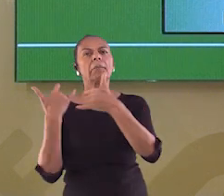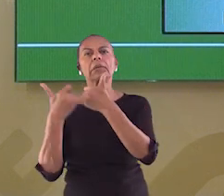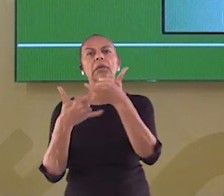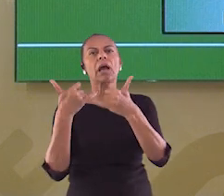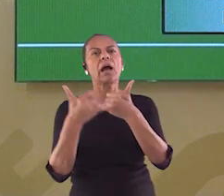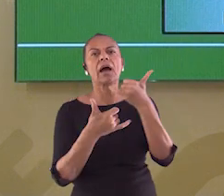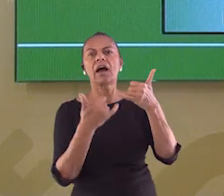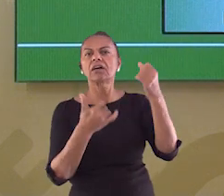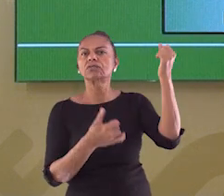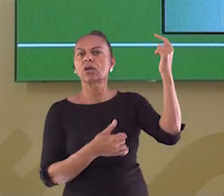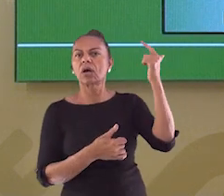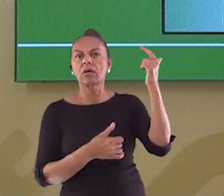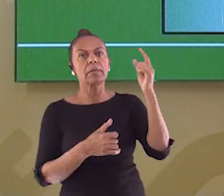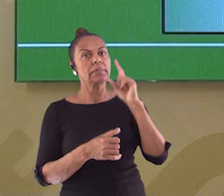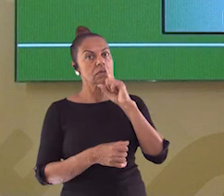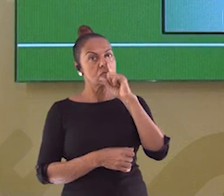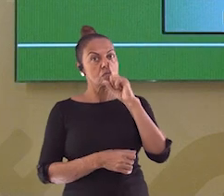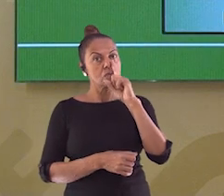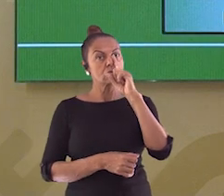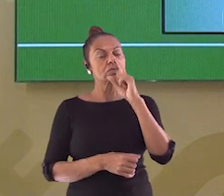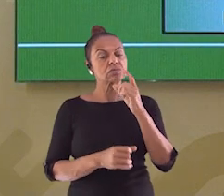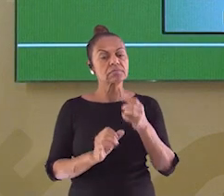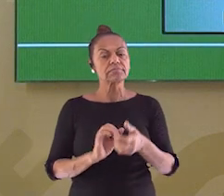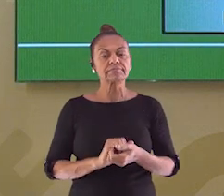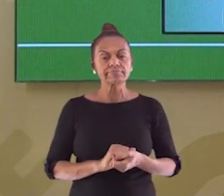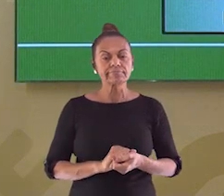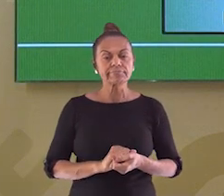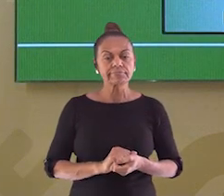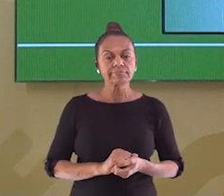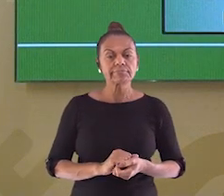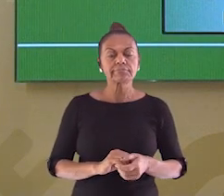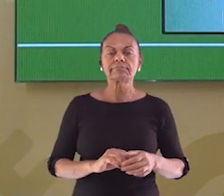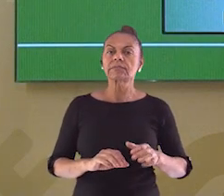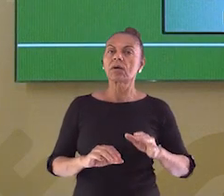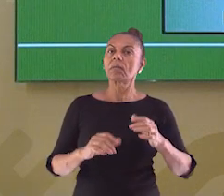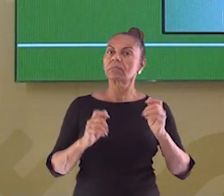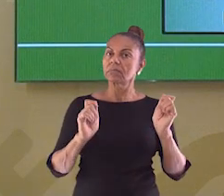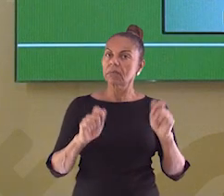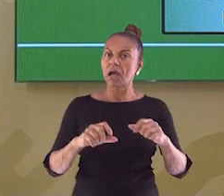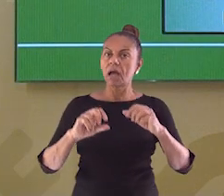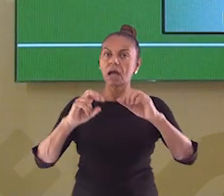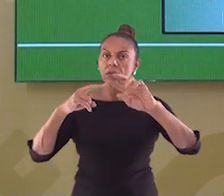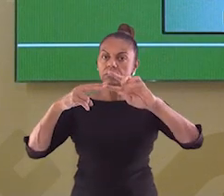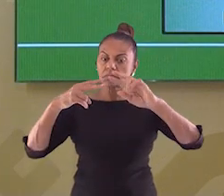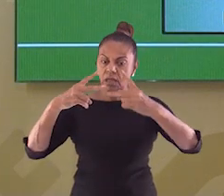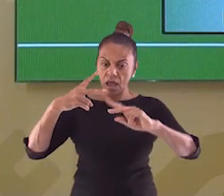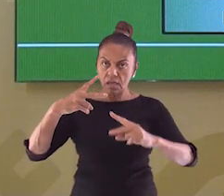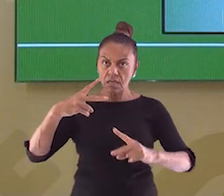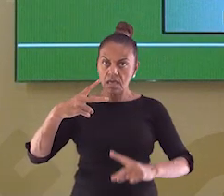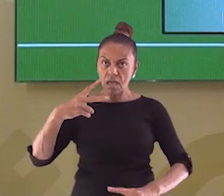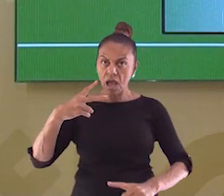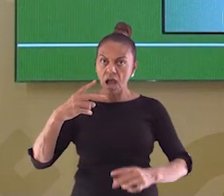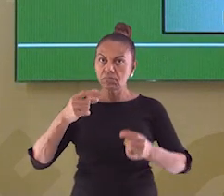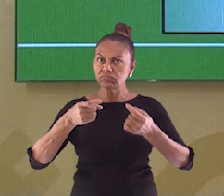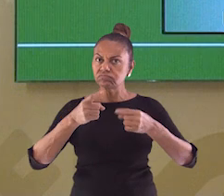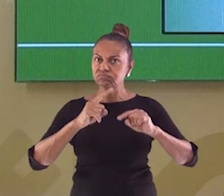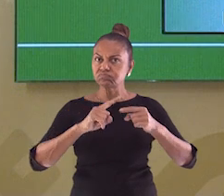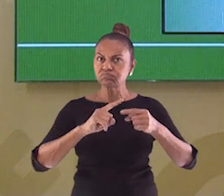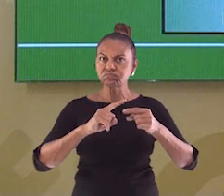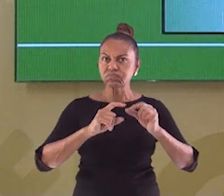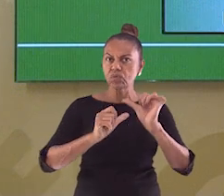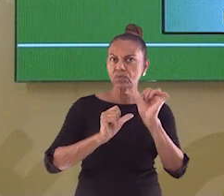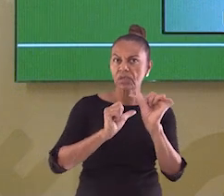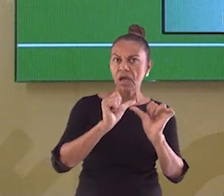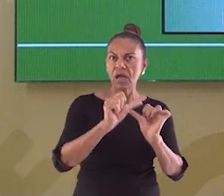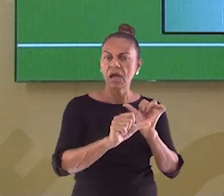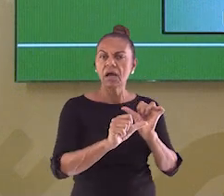proteção natural contra a radiação UV, que pode alterar o nosso DNA e causar doenças como câncer.